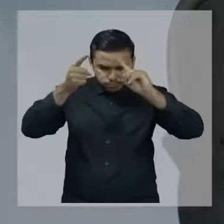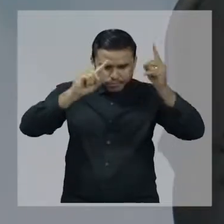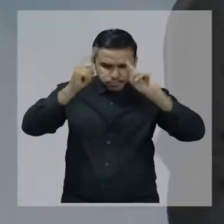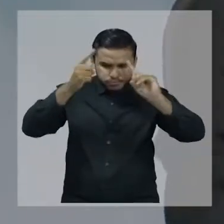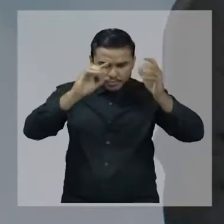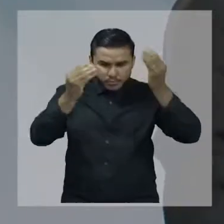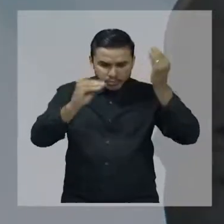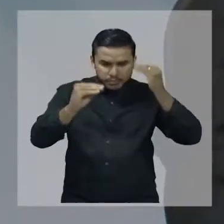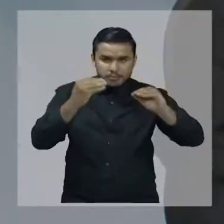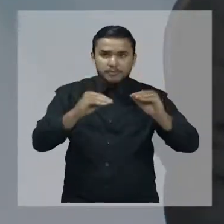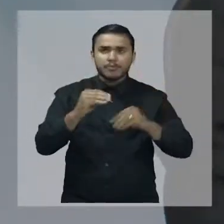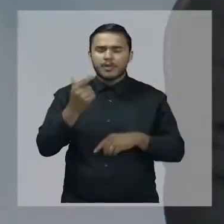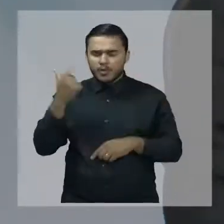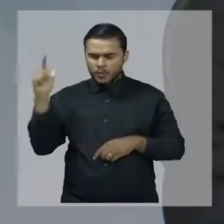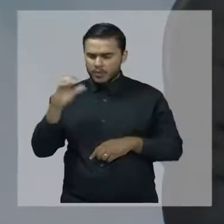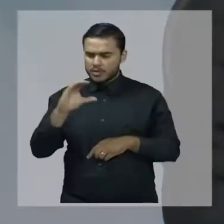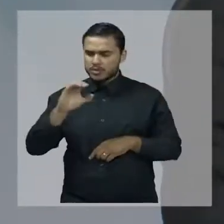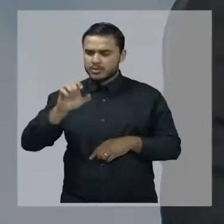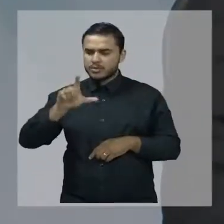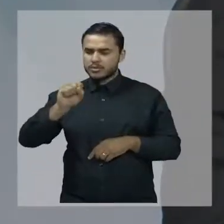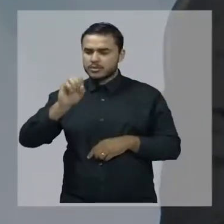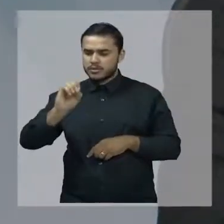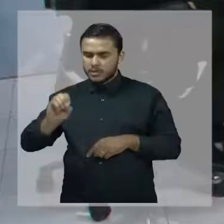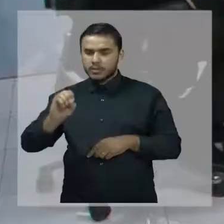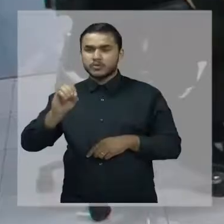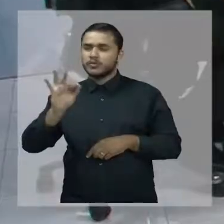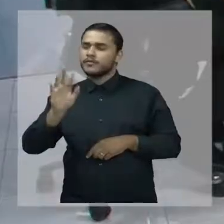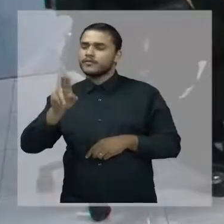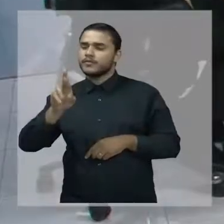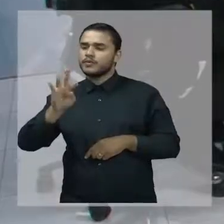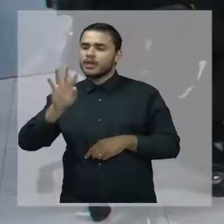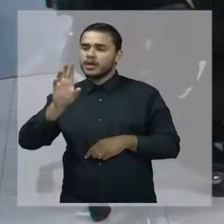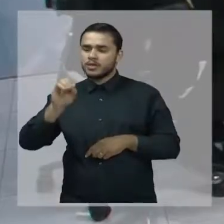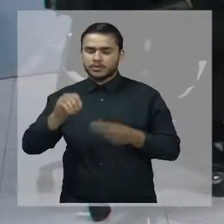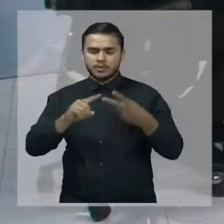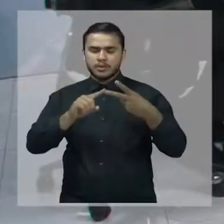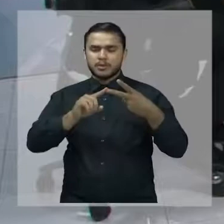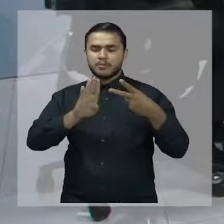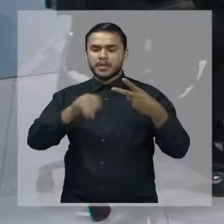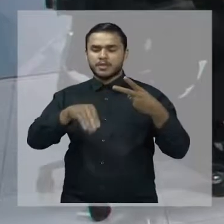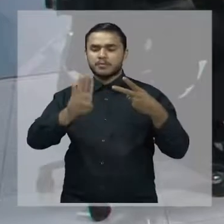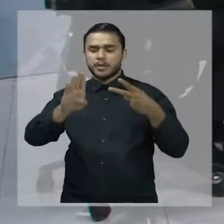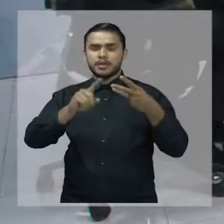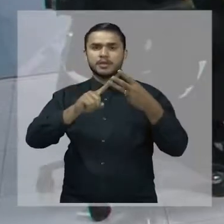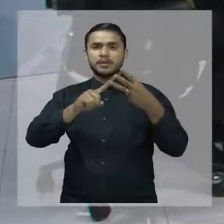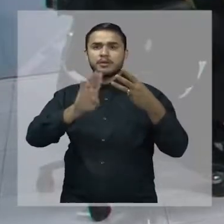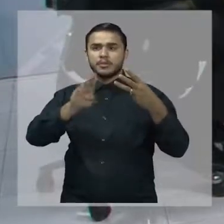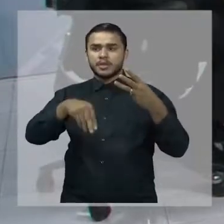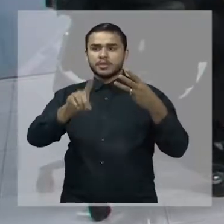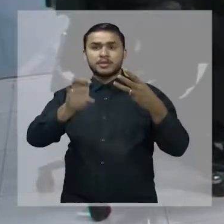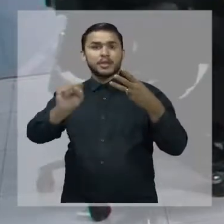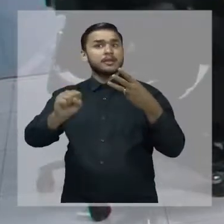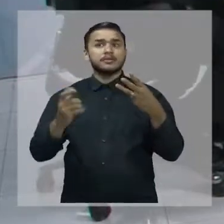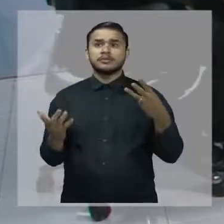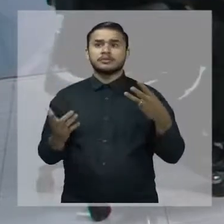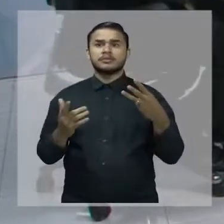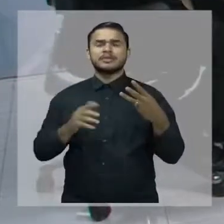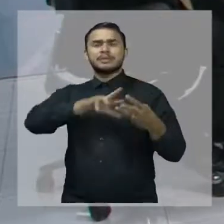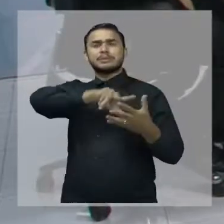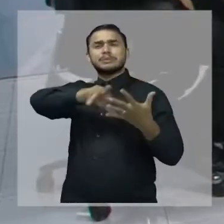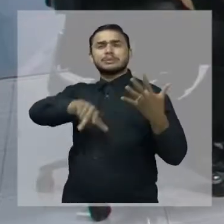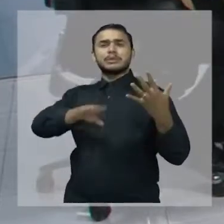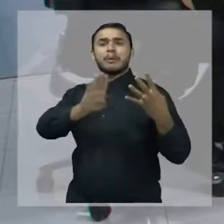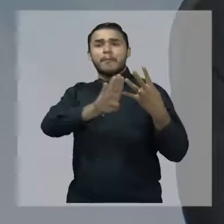ideias, muito ali, mentalidade do Celso Furtado, de BNB, BNDES, BASA, Banco do Brasil enterrando dinheiro na